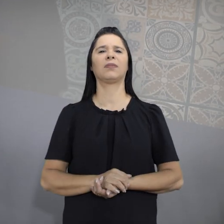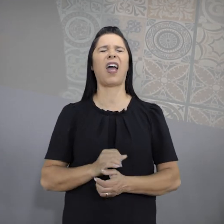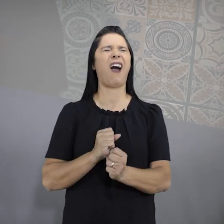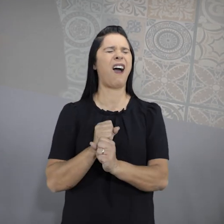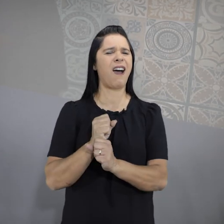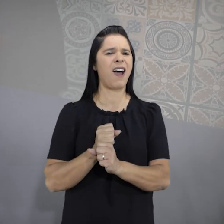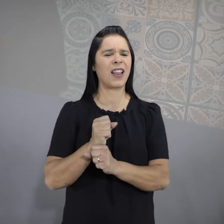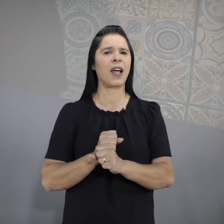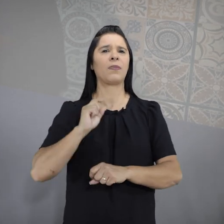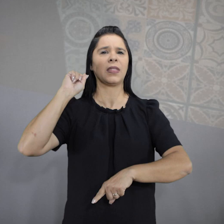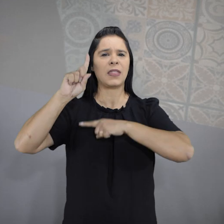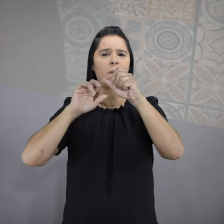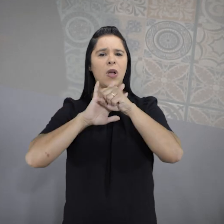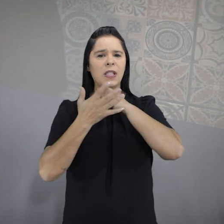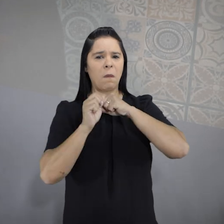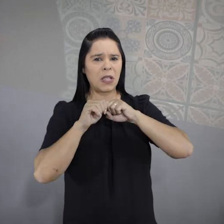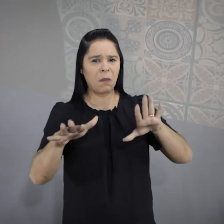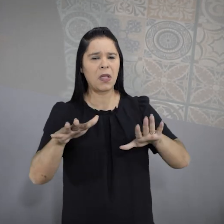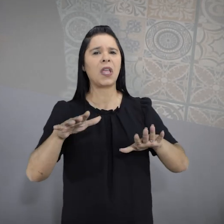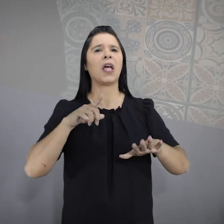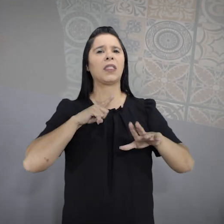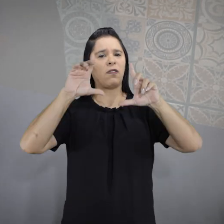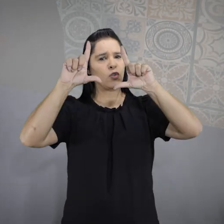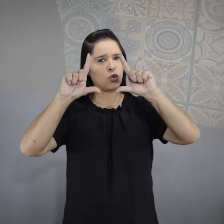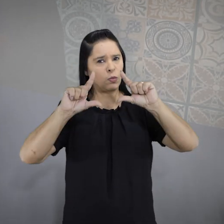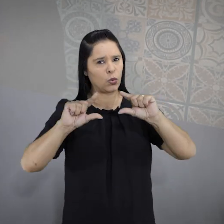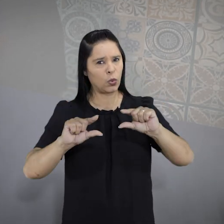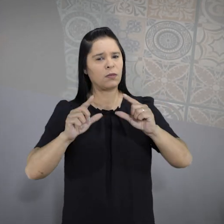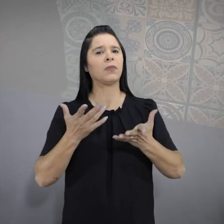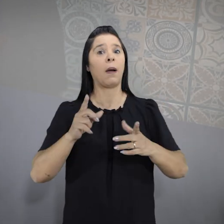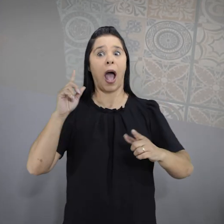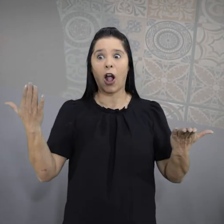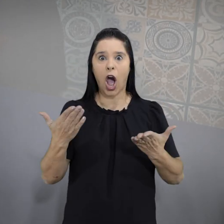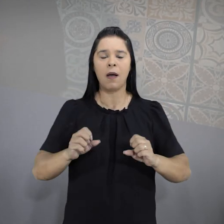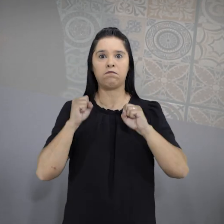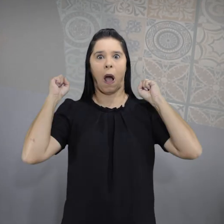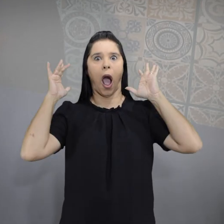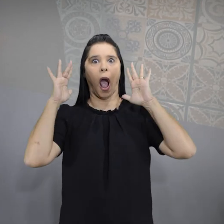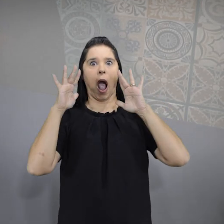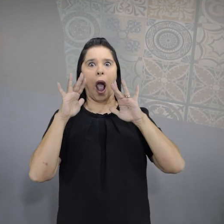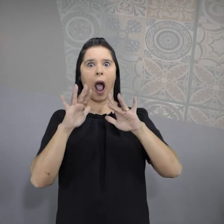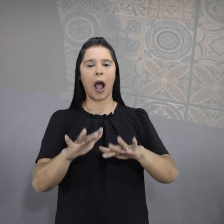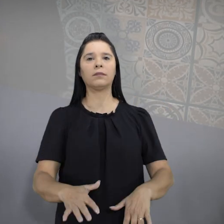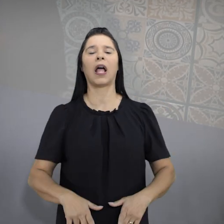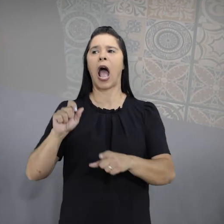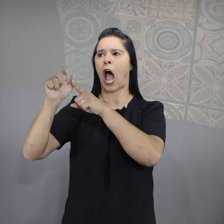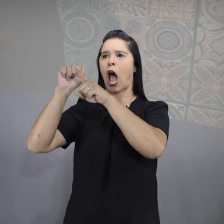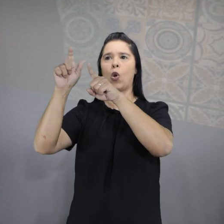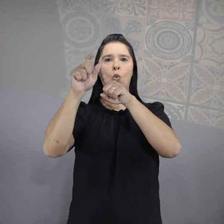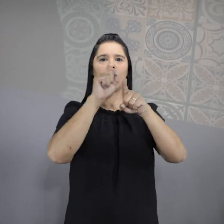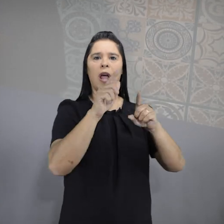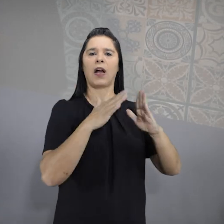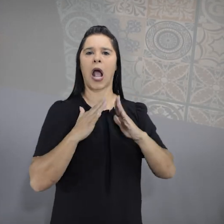anos, depois da pandemia pra cá, caiu o movimento, não cabia gente nessa cidade. Todo mundo alugava as casas, ia pra